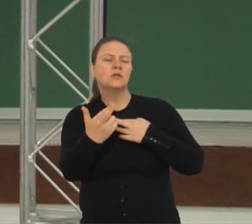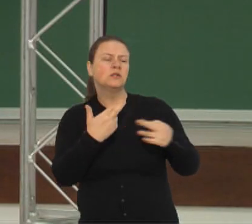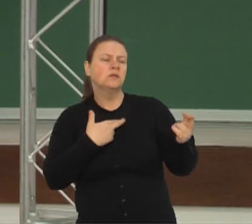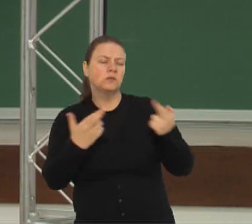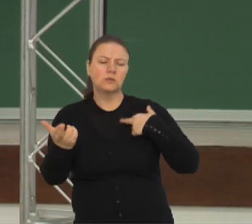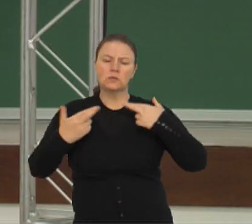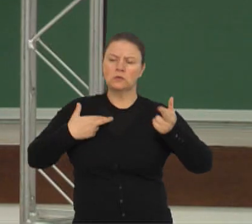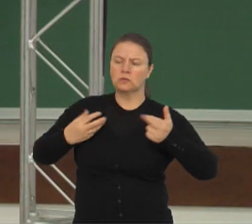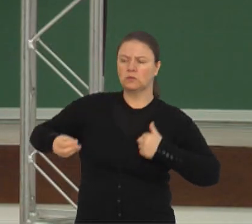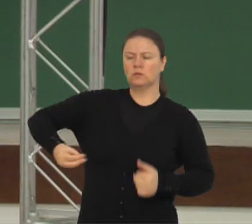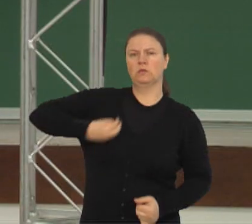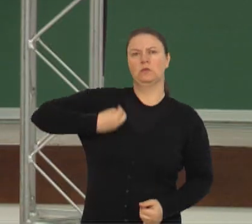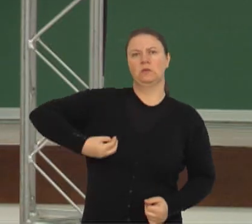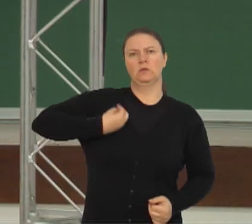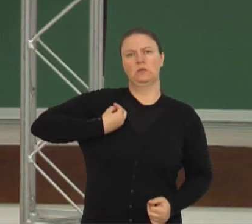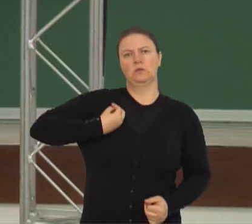só.